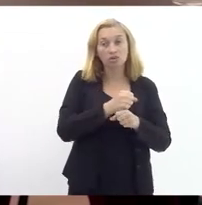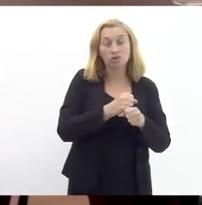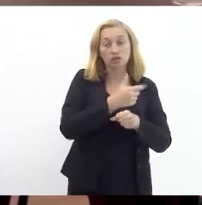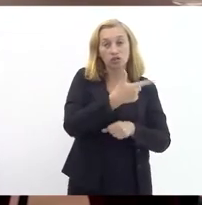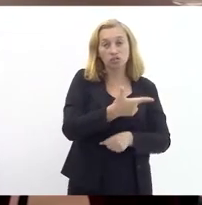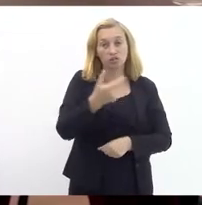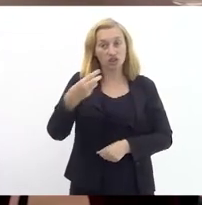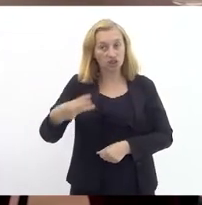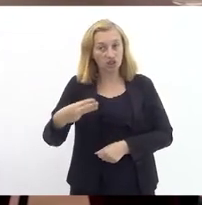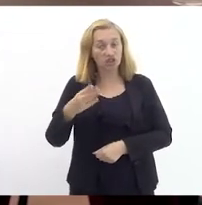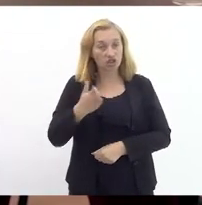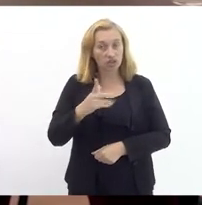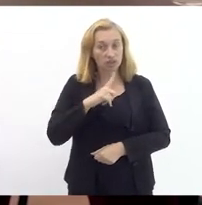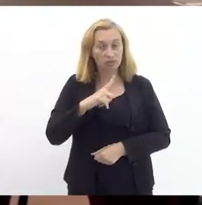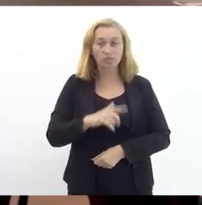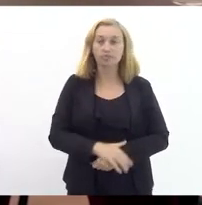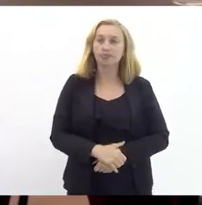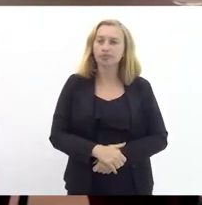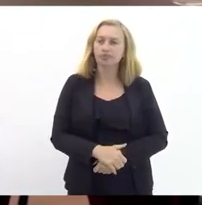2023.